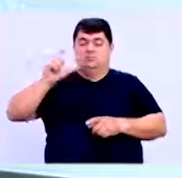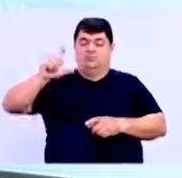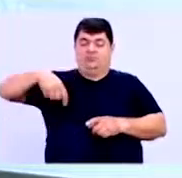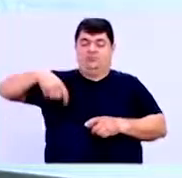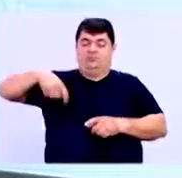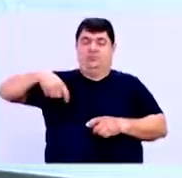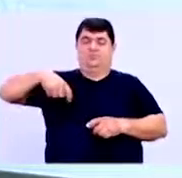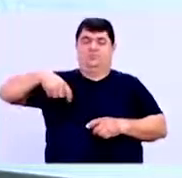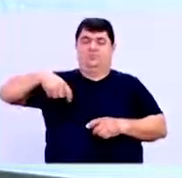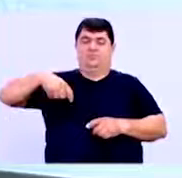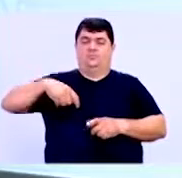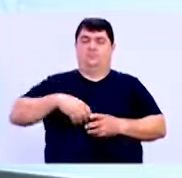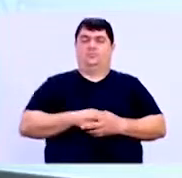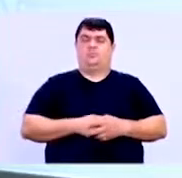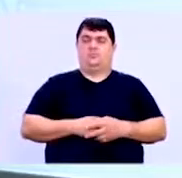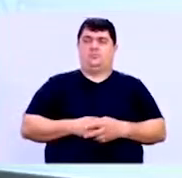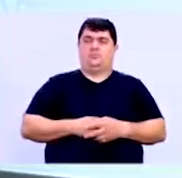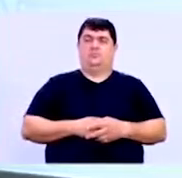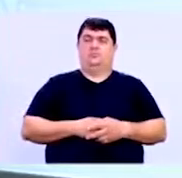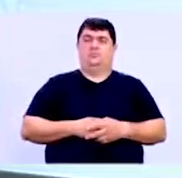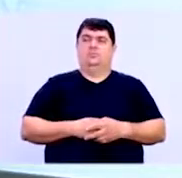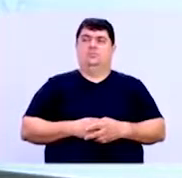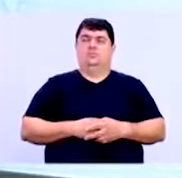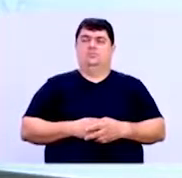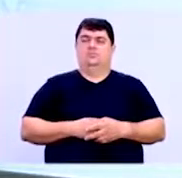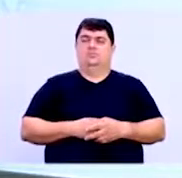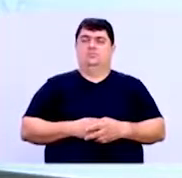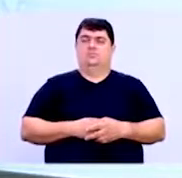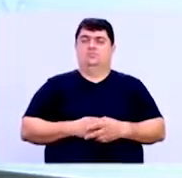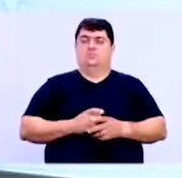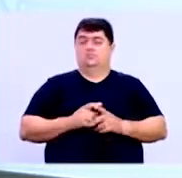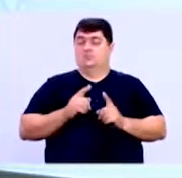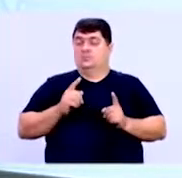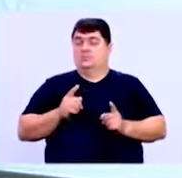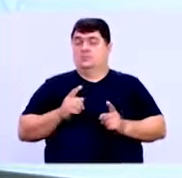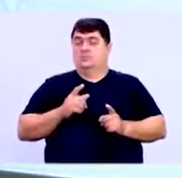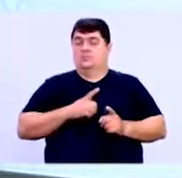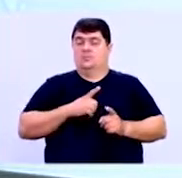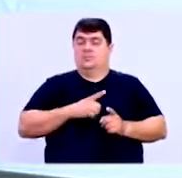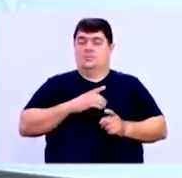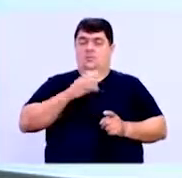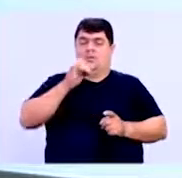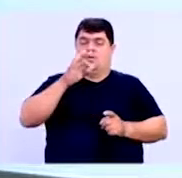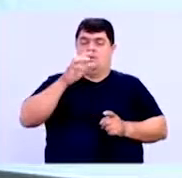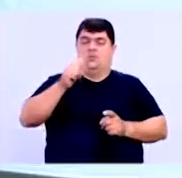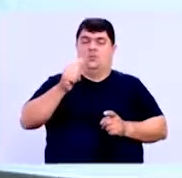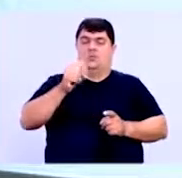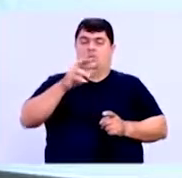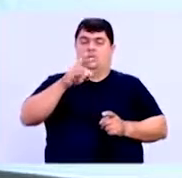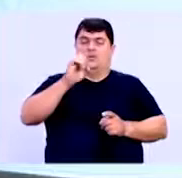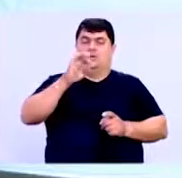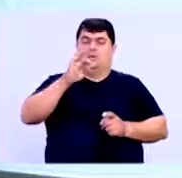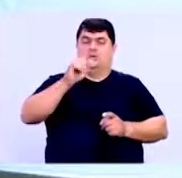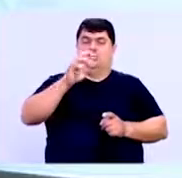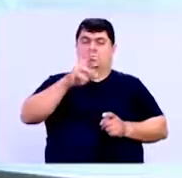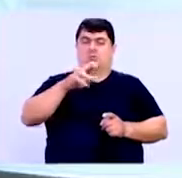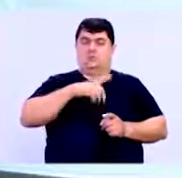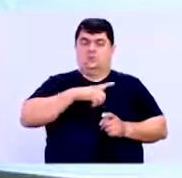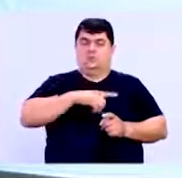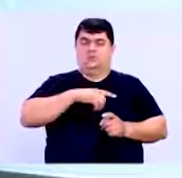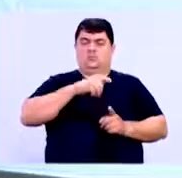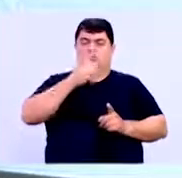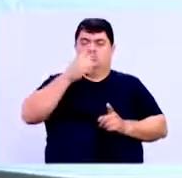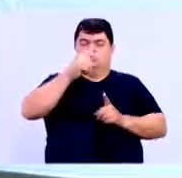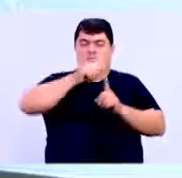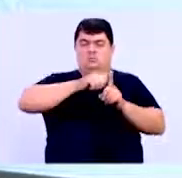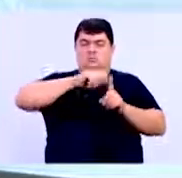dela. R$ 5.000. Quando ela passou esse cartão, gerou uma conta a receber para mim a crédito. Então daqui 30